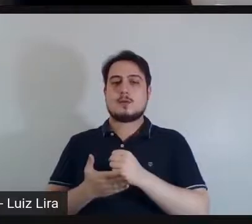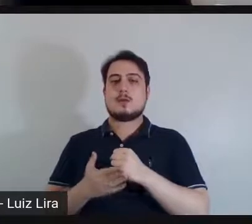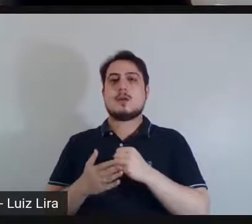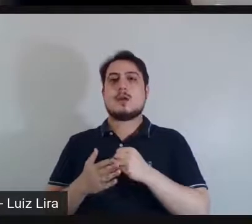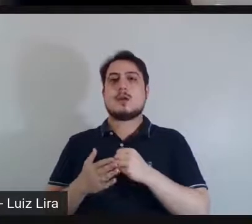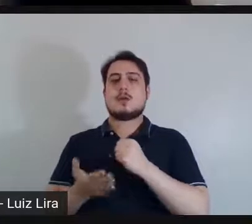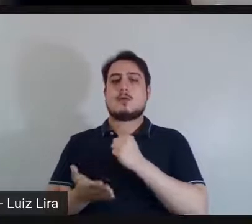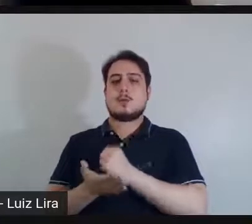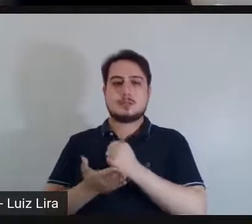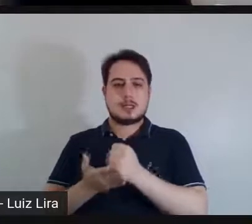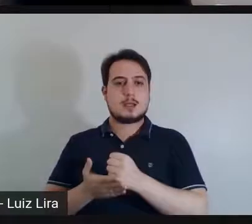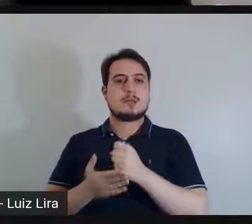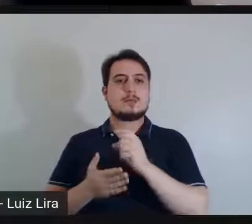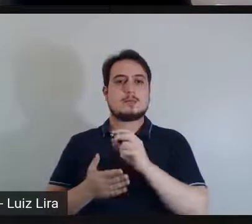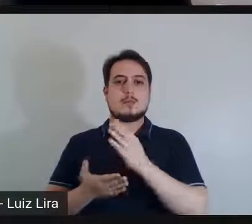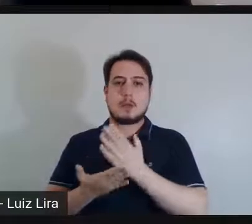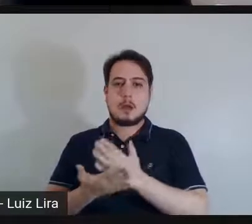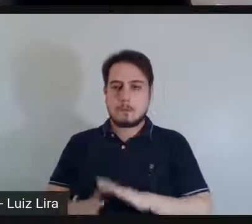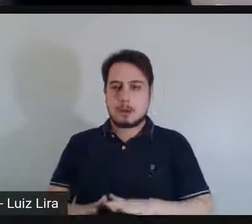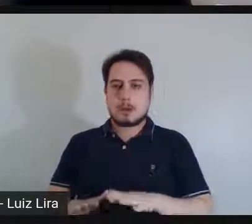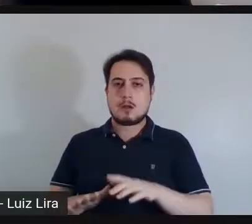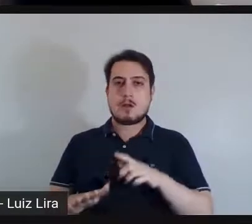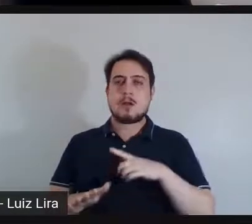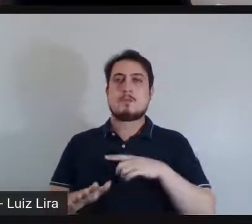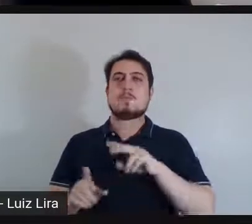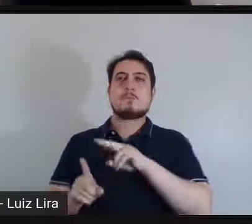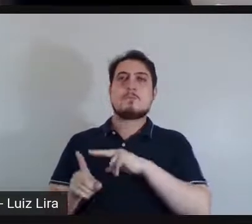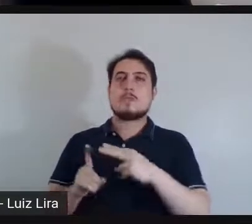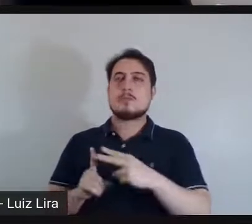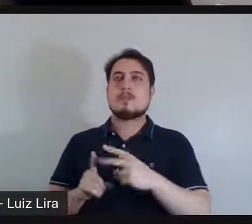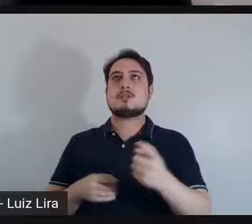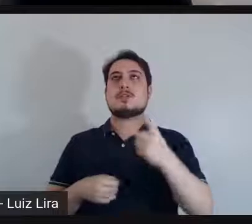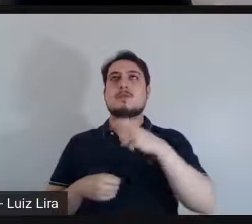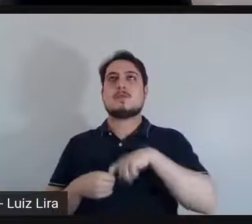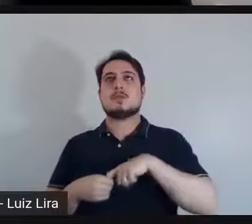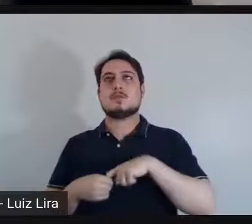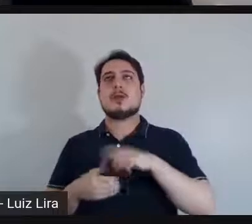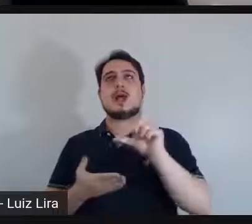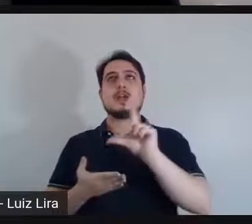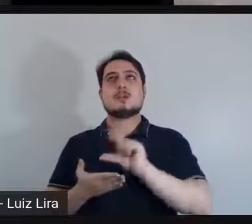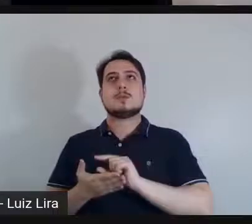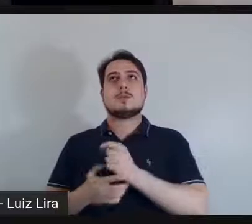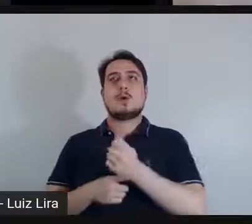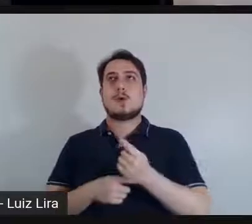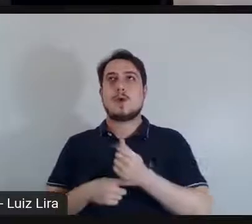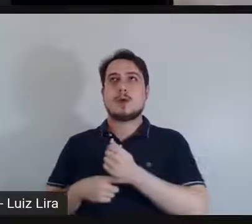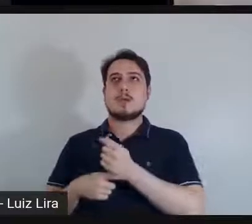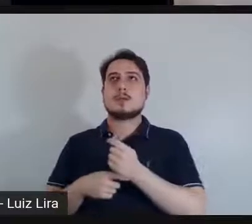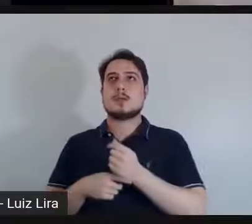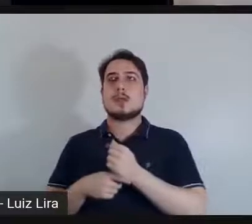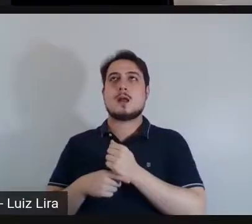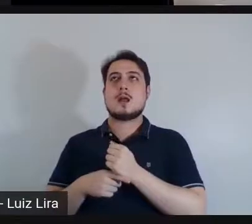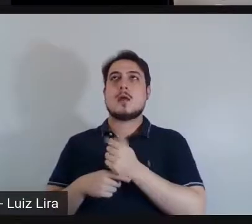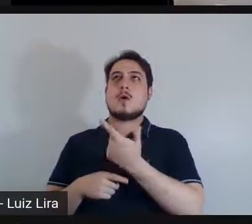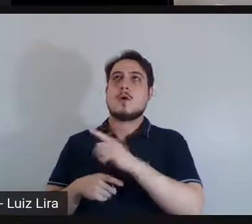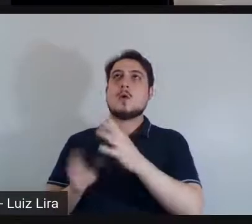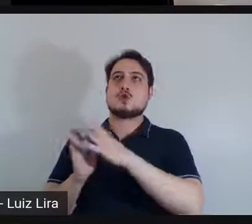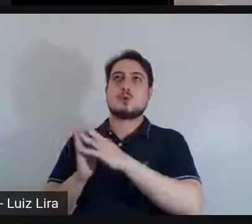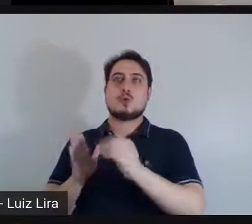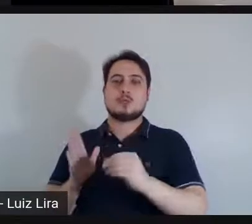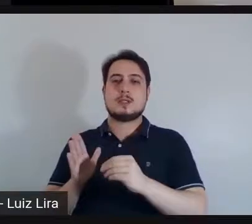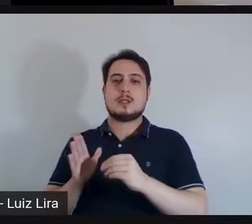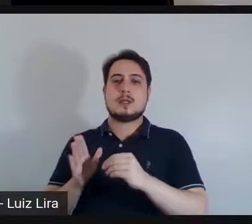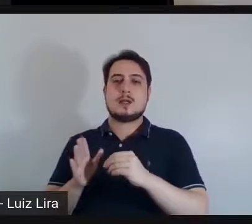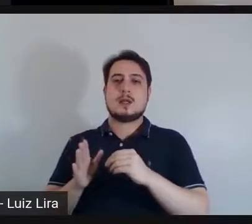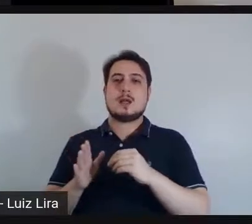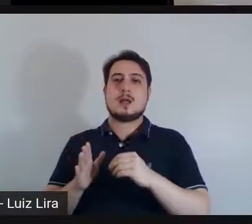acabando, perspectiva de voltar, redução de orçamento, modelagem, outra modelagem, eu não quero mais contrato de